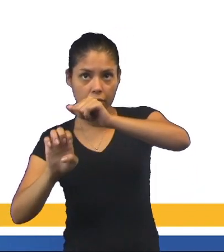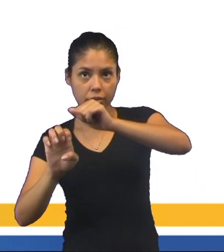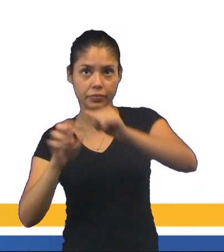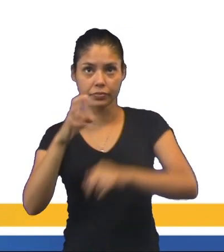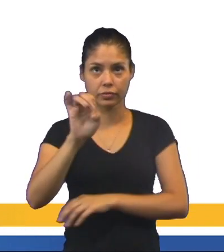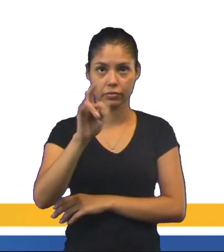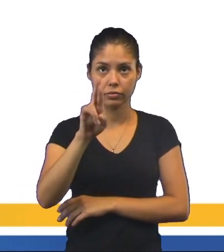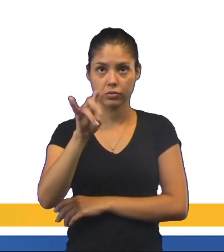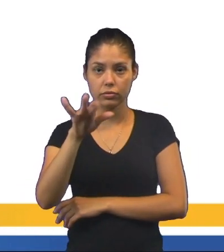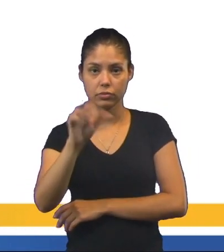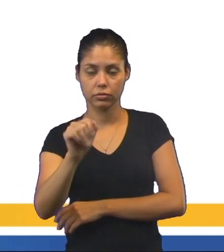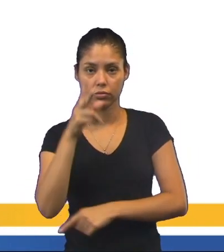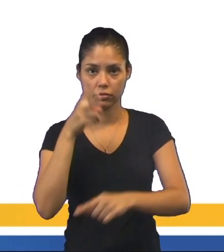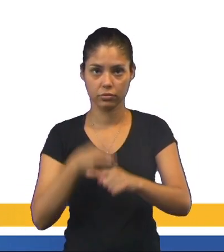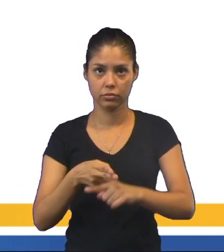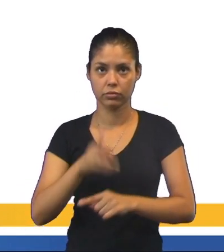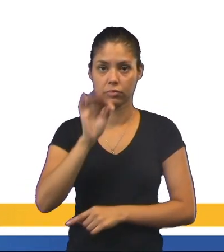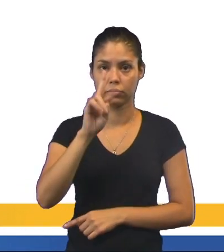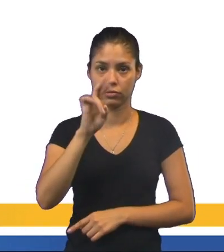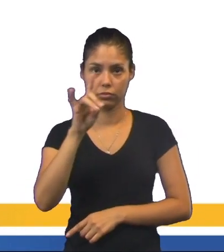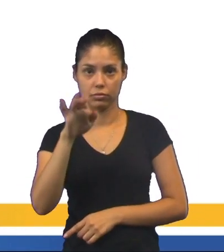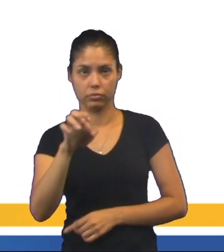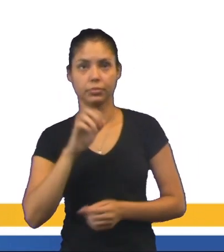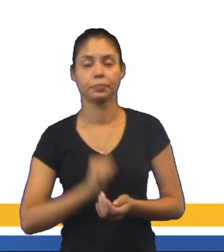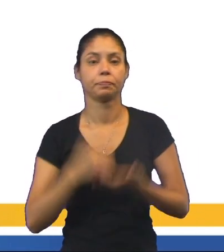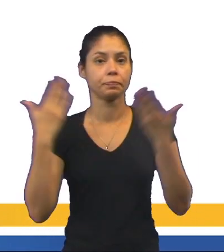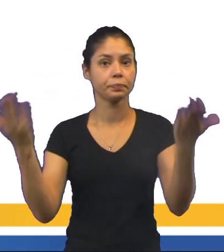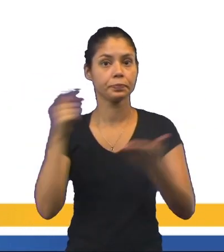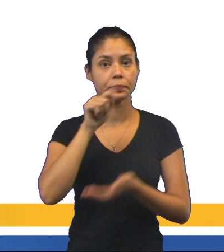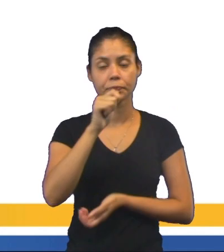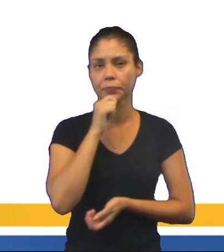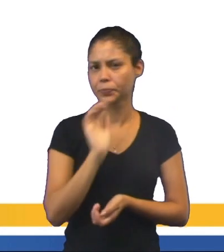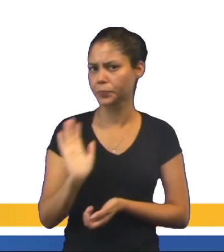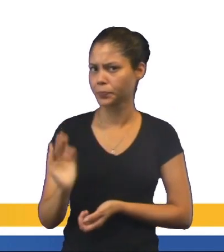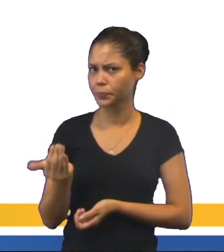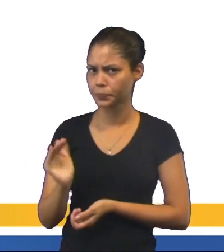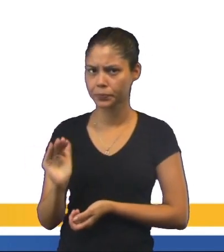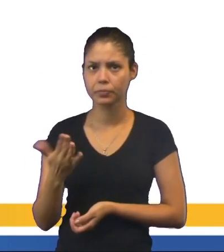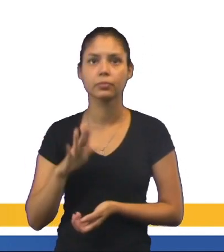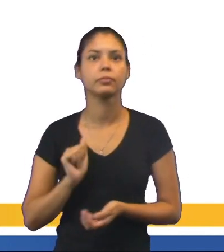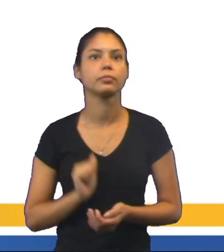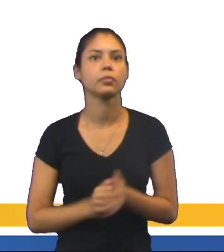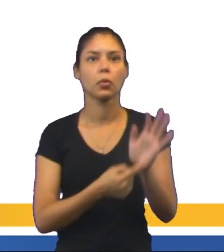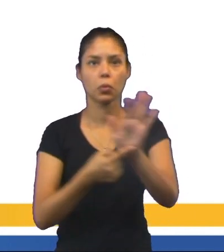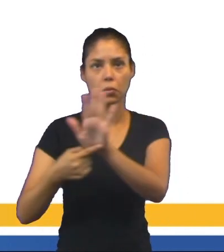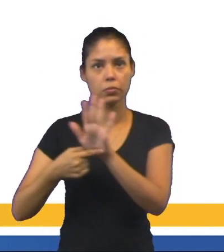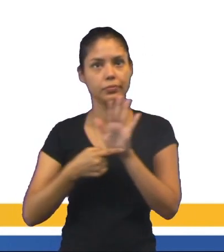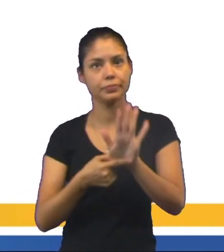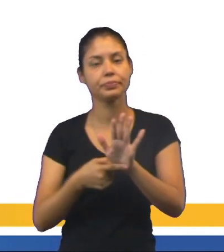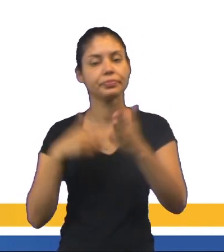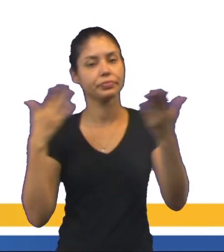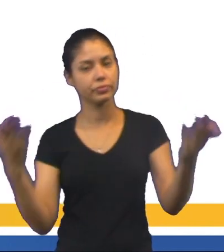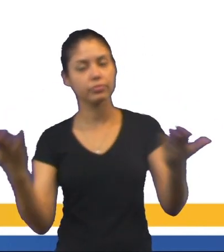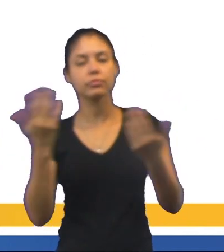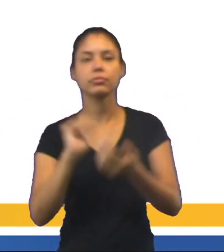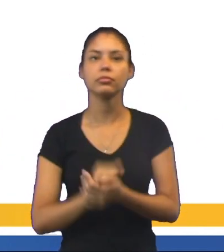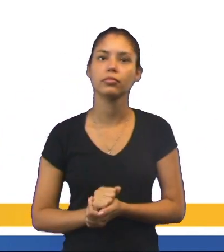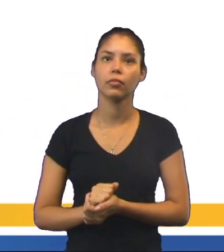equatoriais, cortado pelo equador celeste. Então aí tem mais ou menos, né, uma demonstração